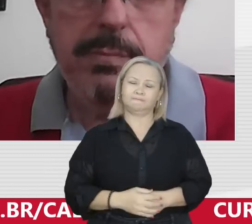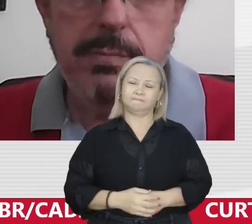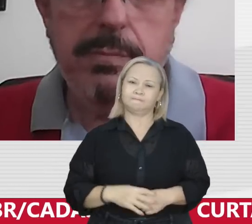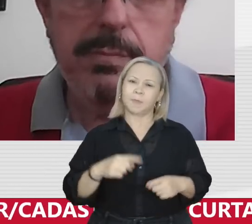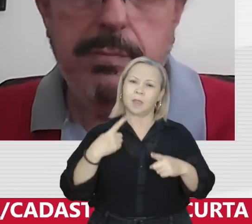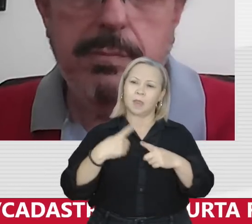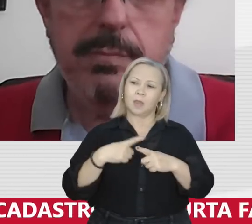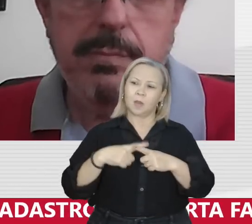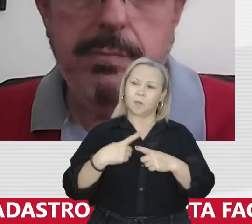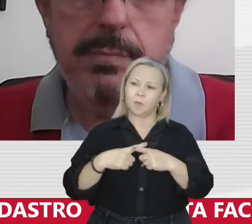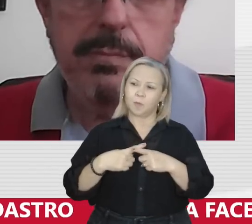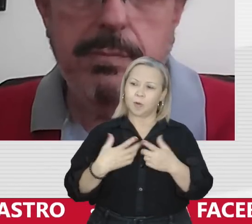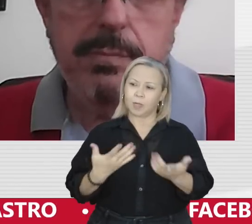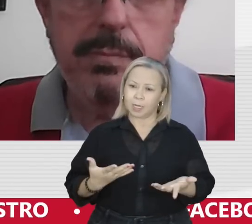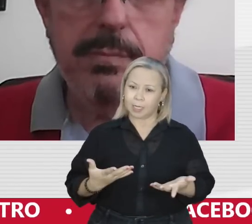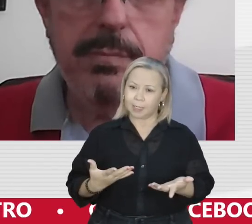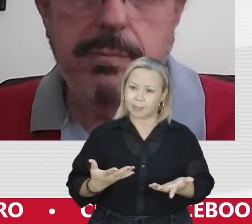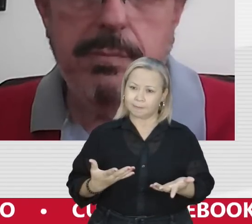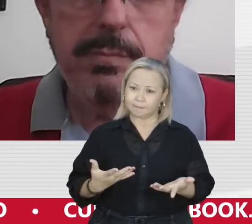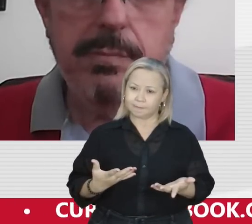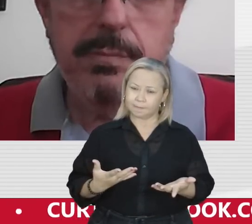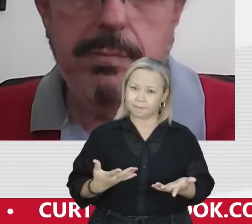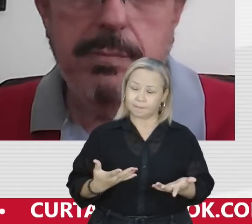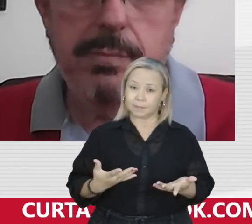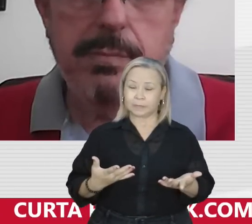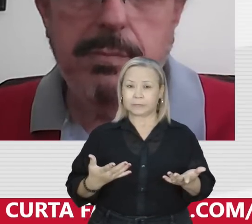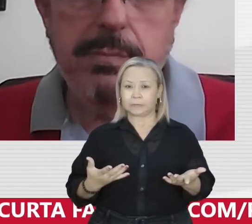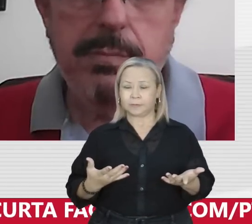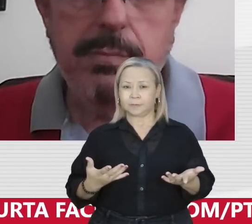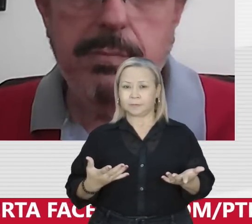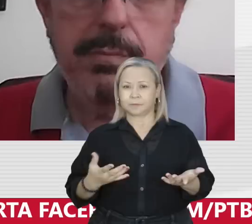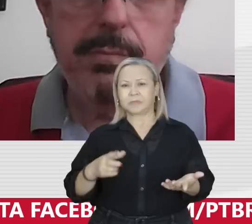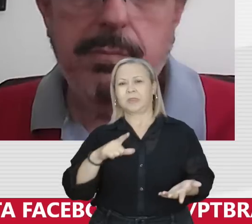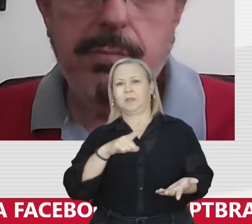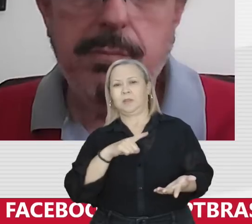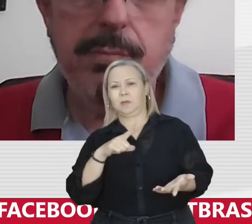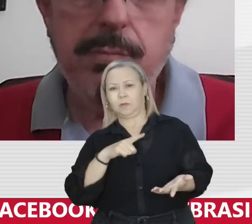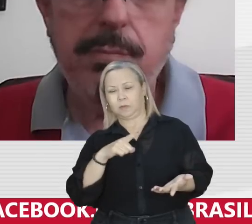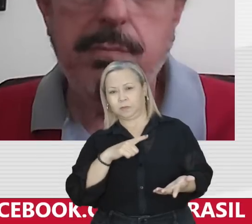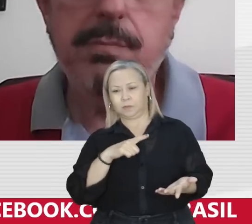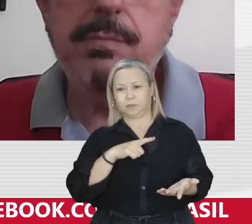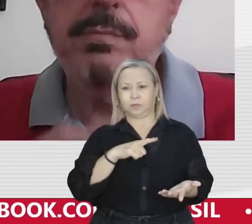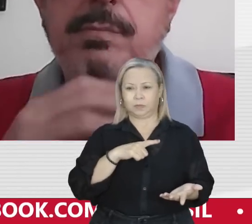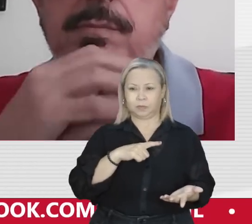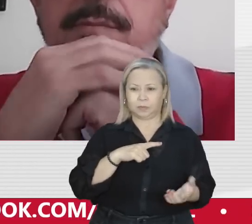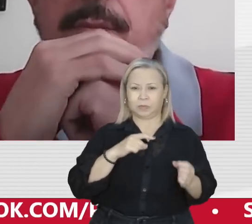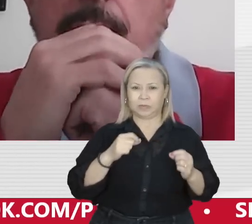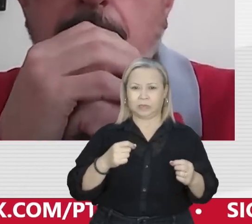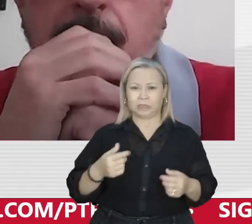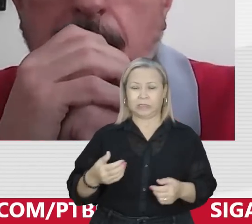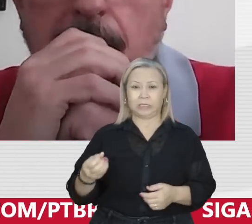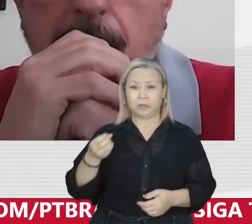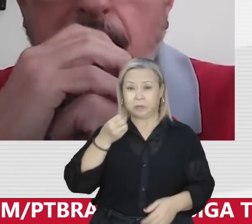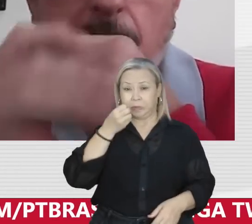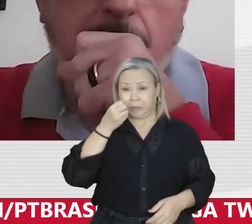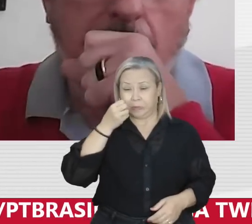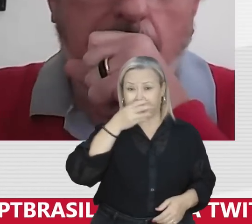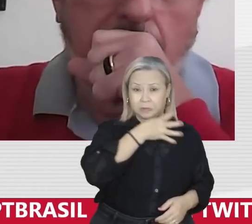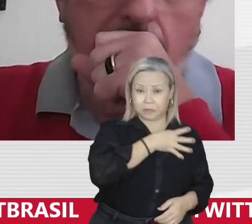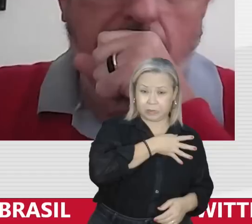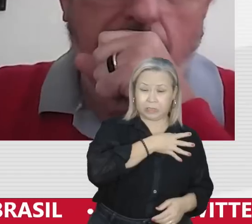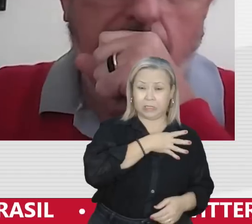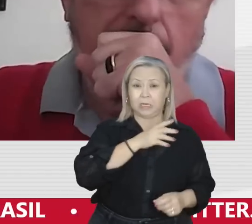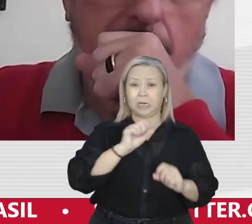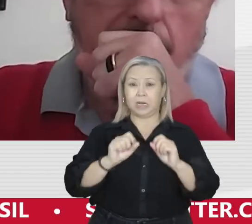porque, embora nós tenhamos tido, o país tenha ficado escandalizado, né, com